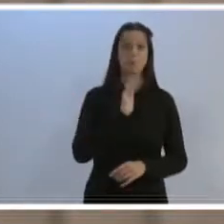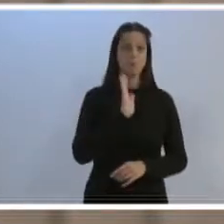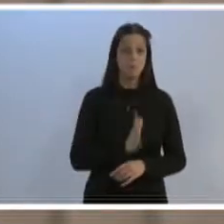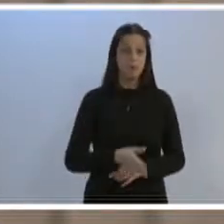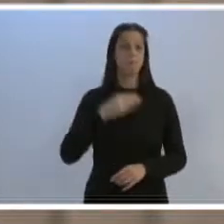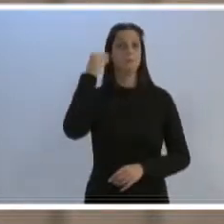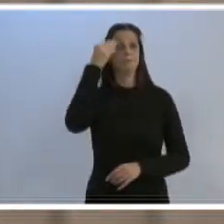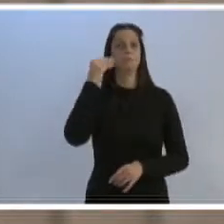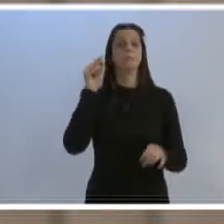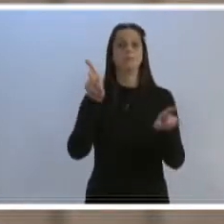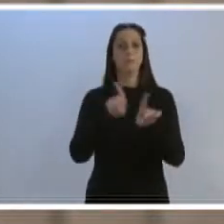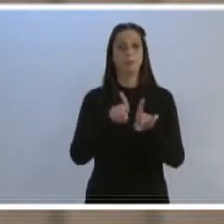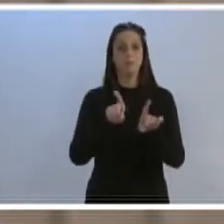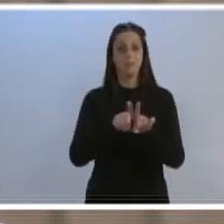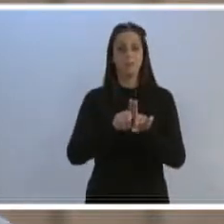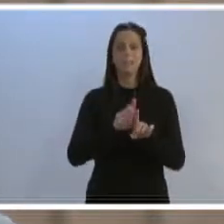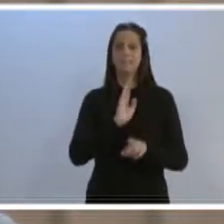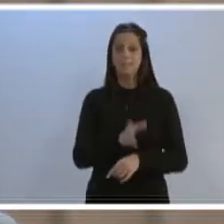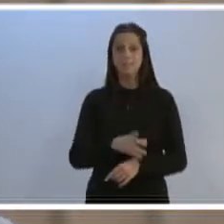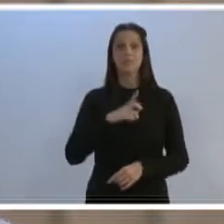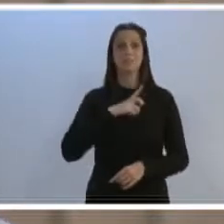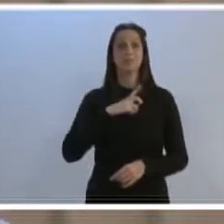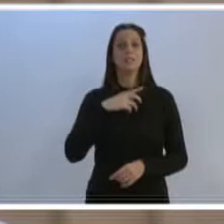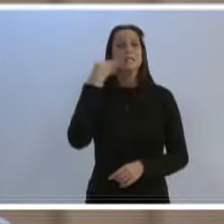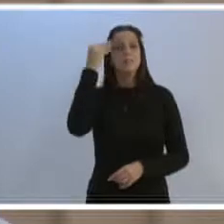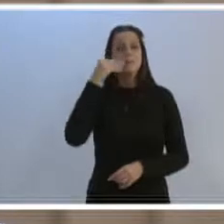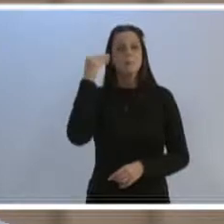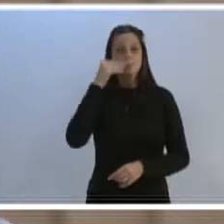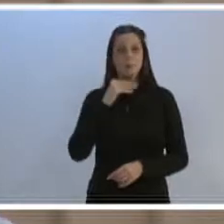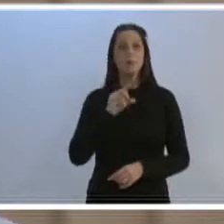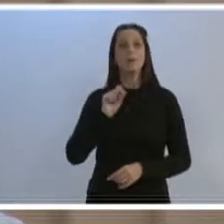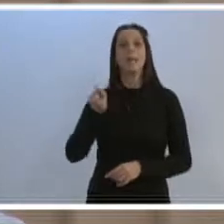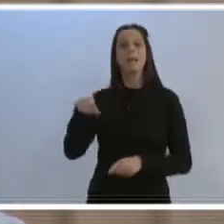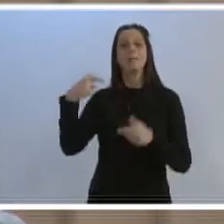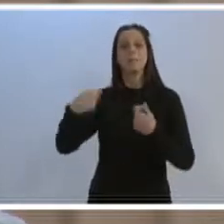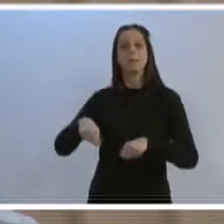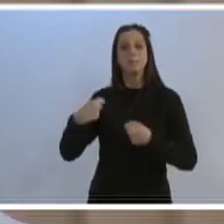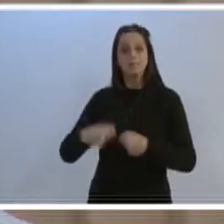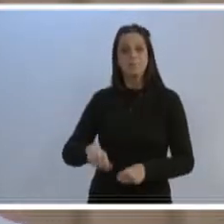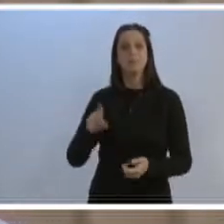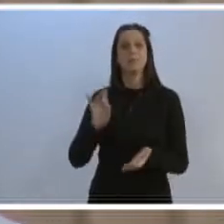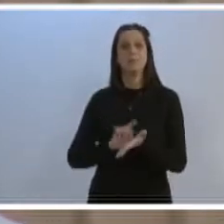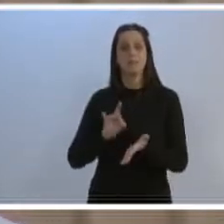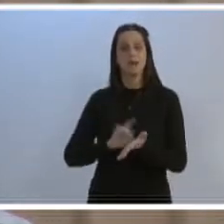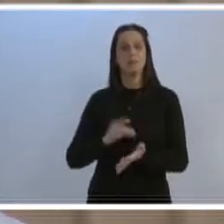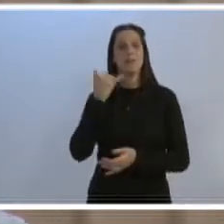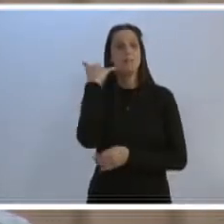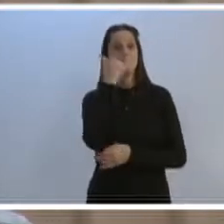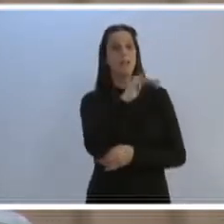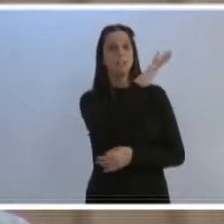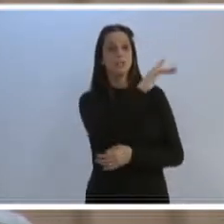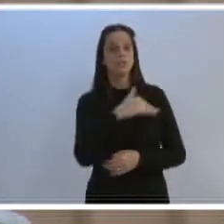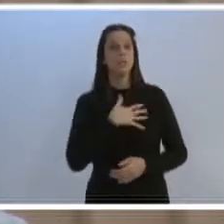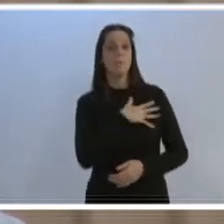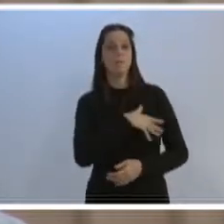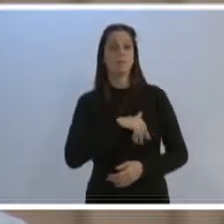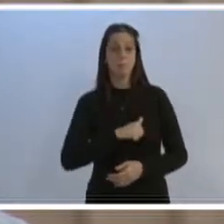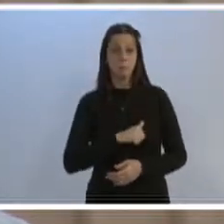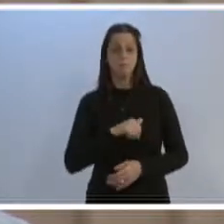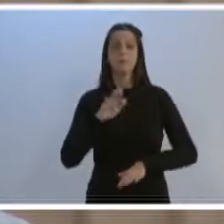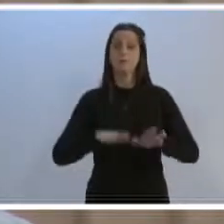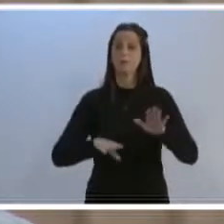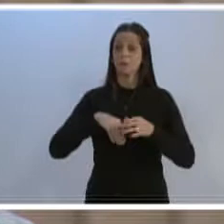isso ou seja se tivessem vivenciado a necessidade da presença do samu certamente a nossa atitude seria